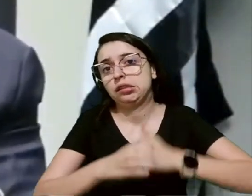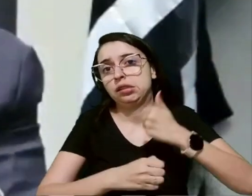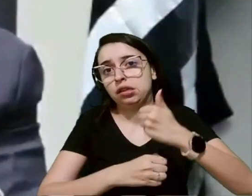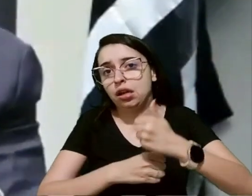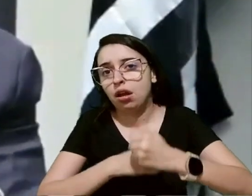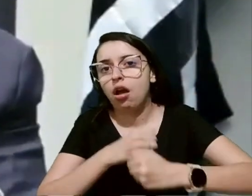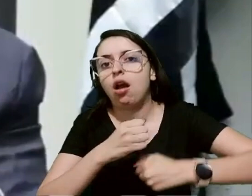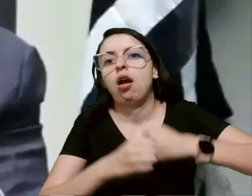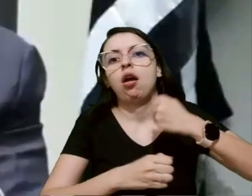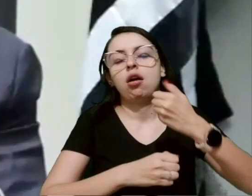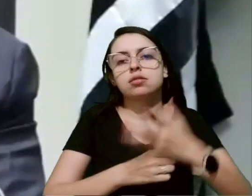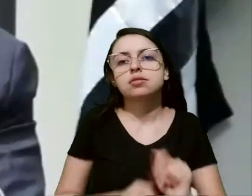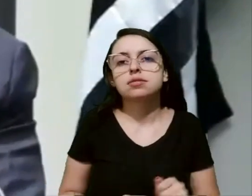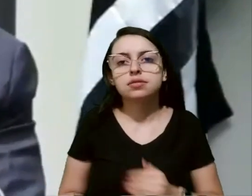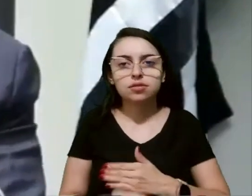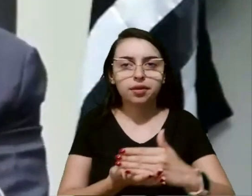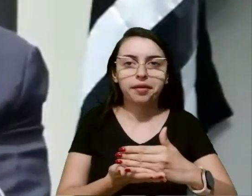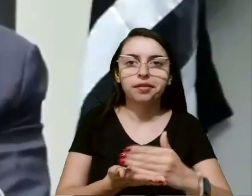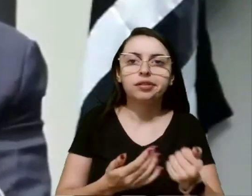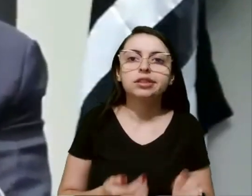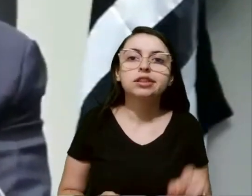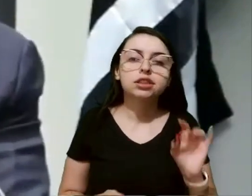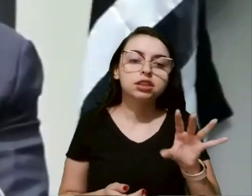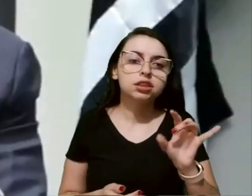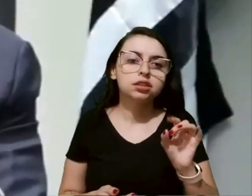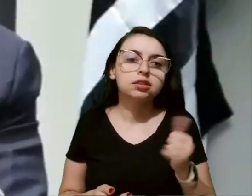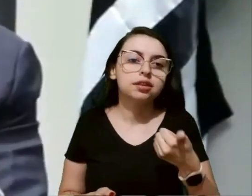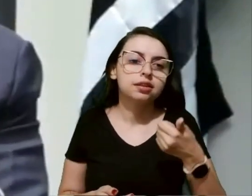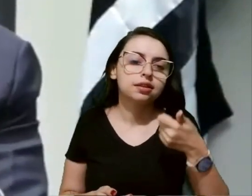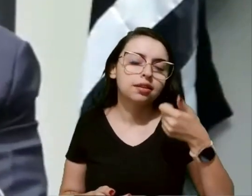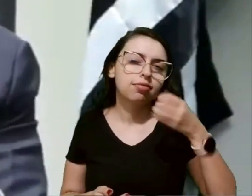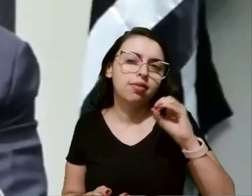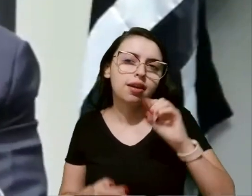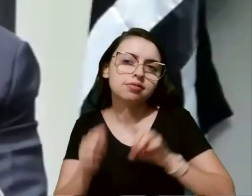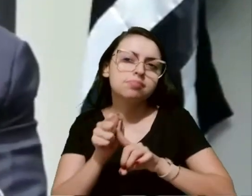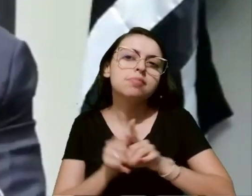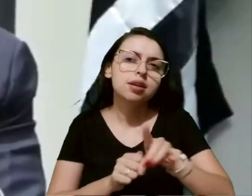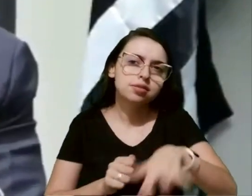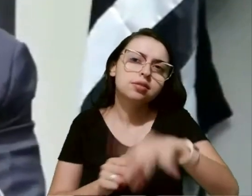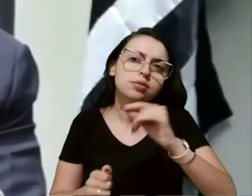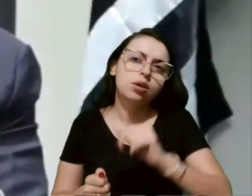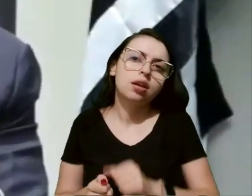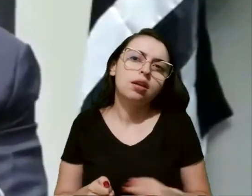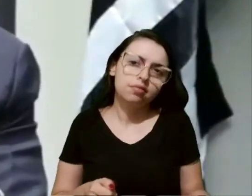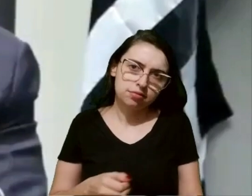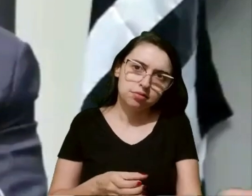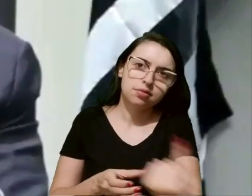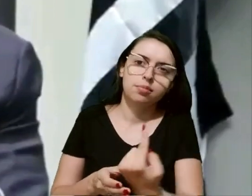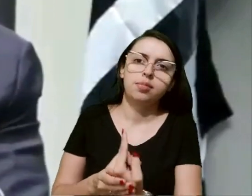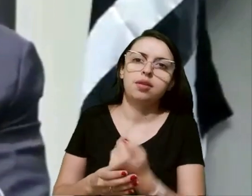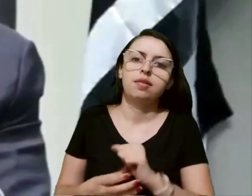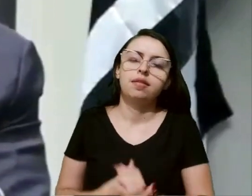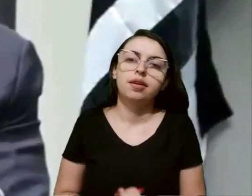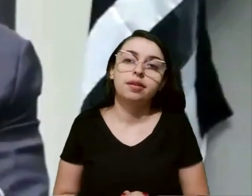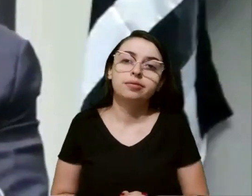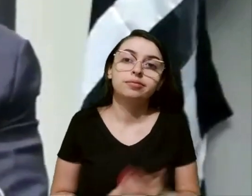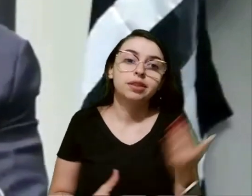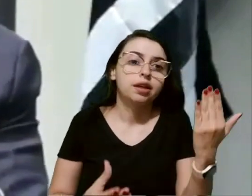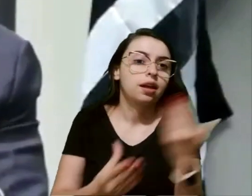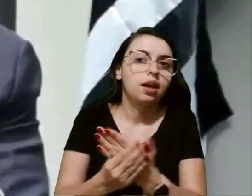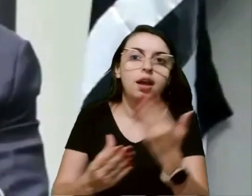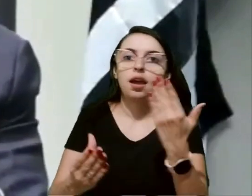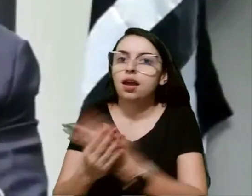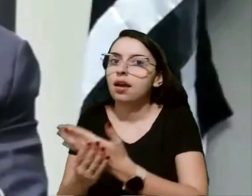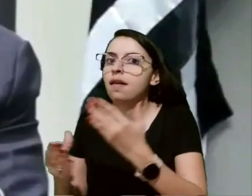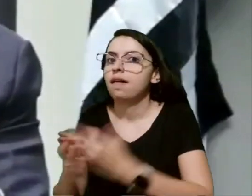ideia. Que ele não entrava, ele fala, se você decide em 10 meses, você começa a entrar. E aí,